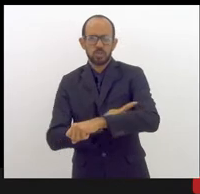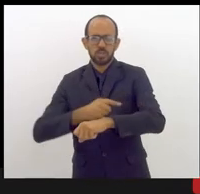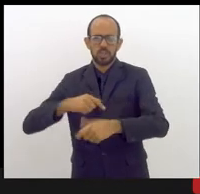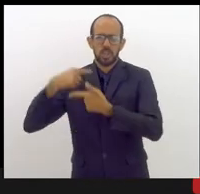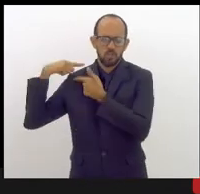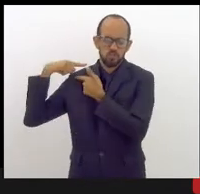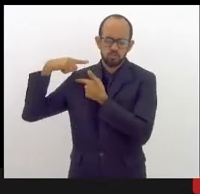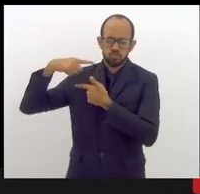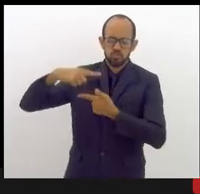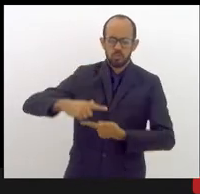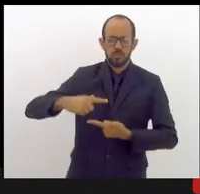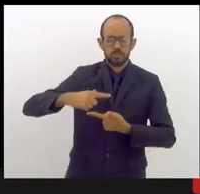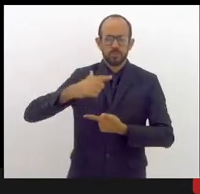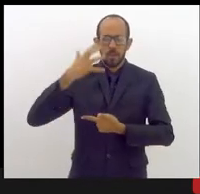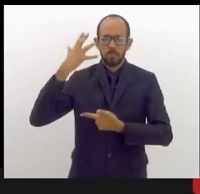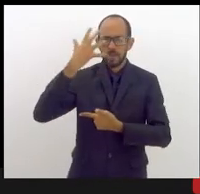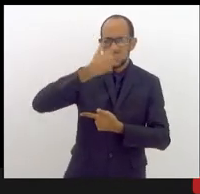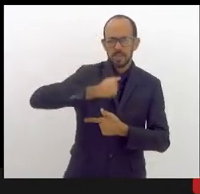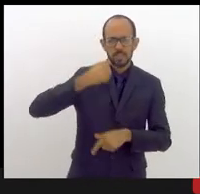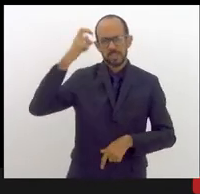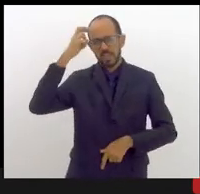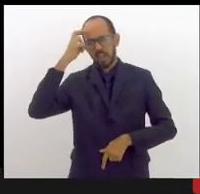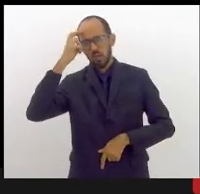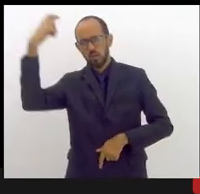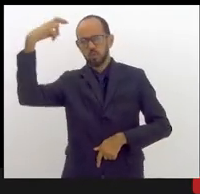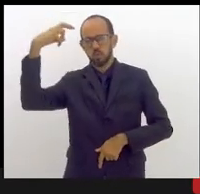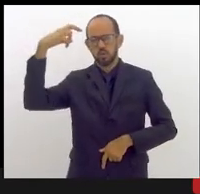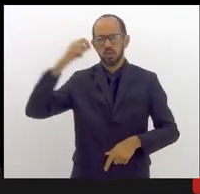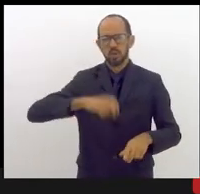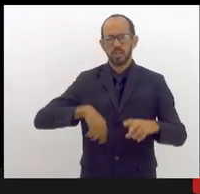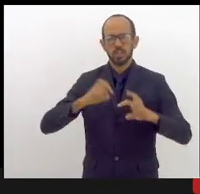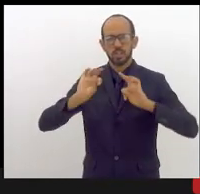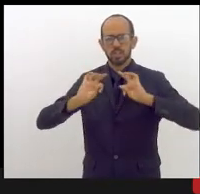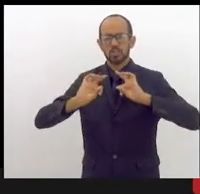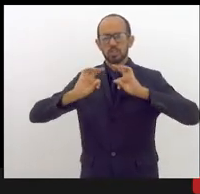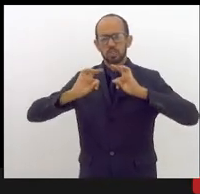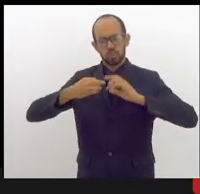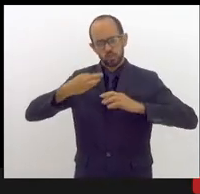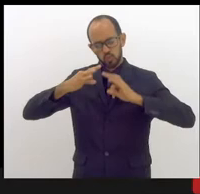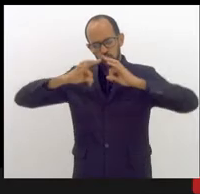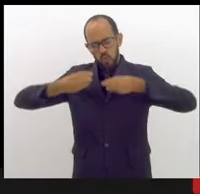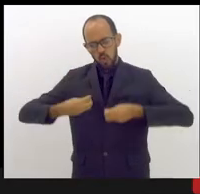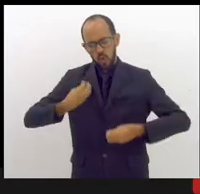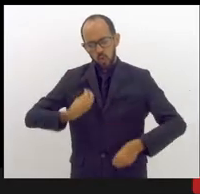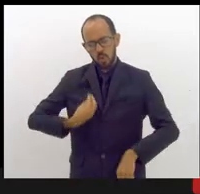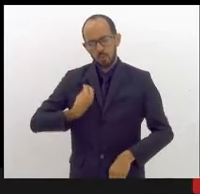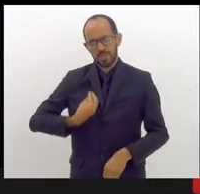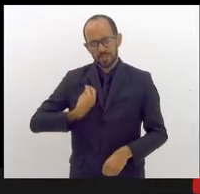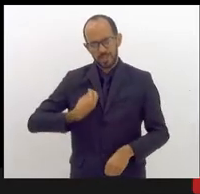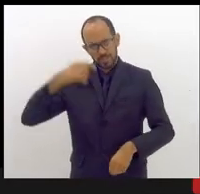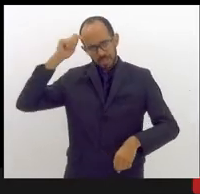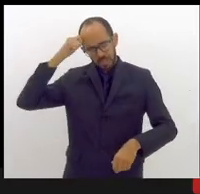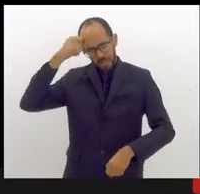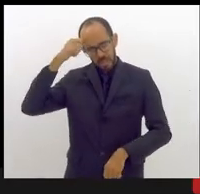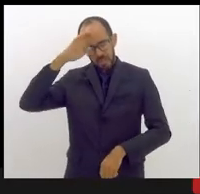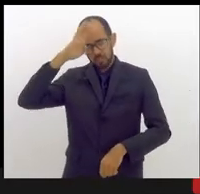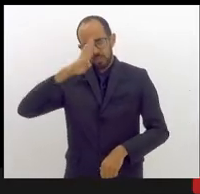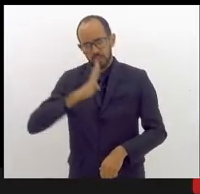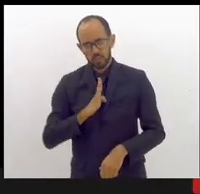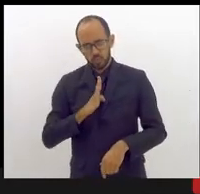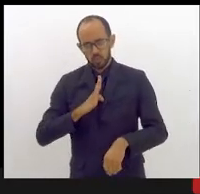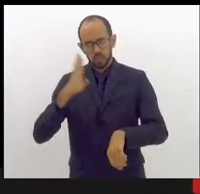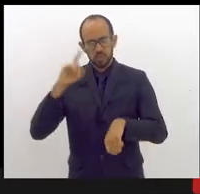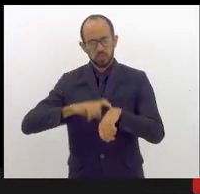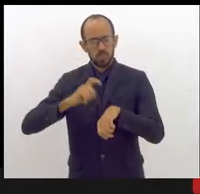da beleza da cultura e da presença negra no nosso país nesse momento em que a gente